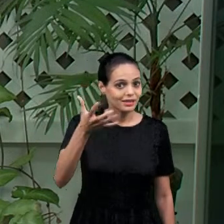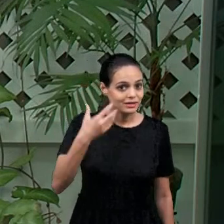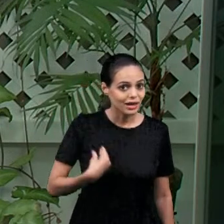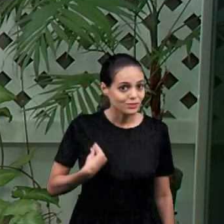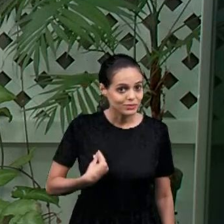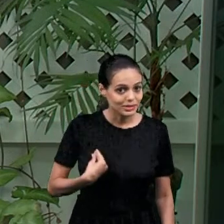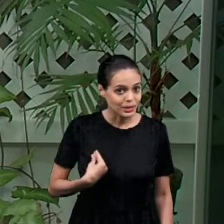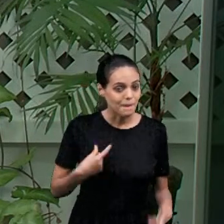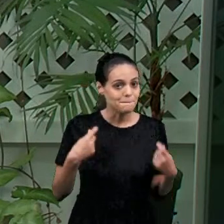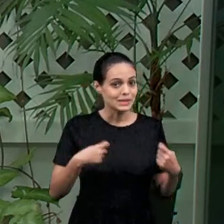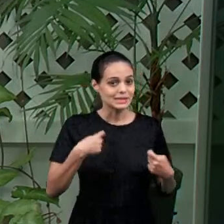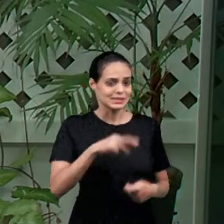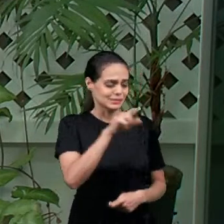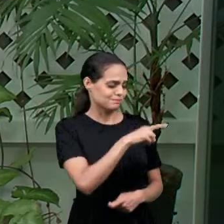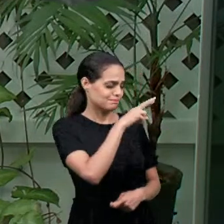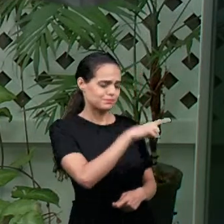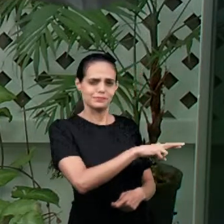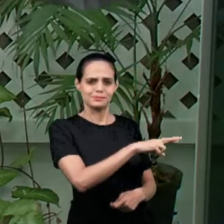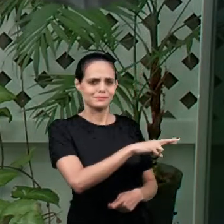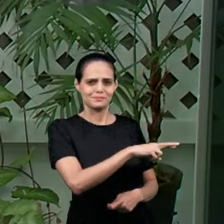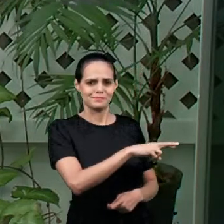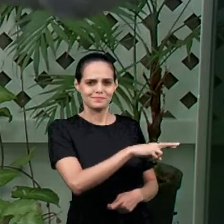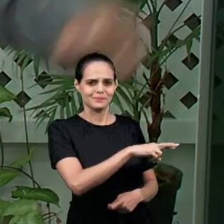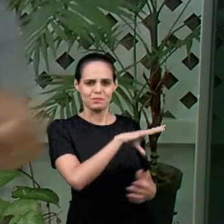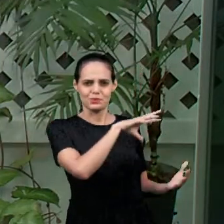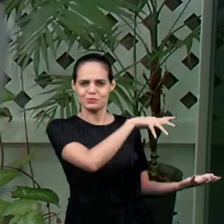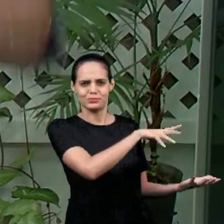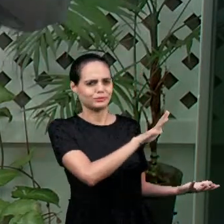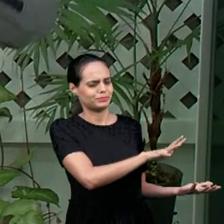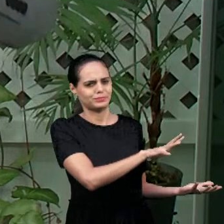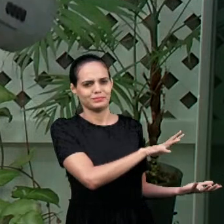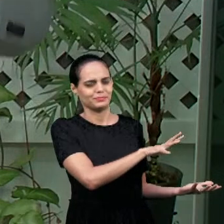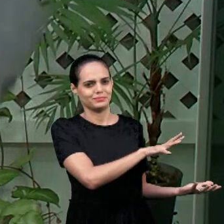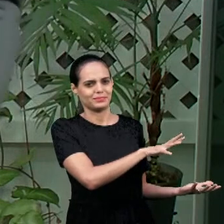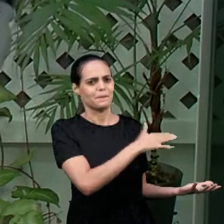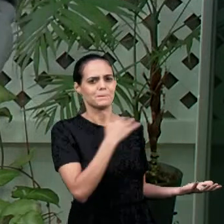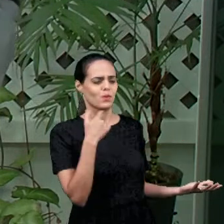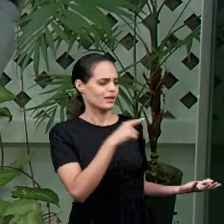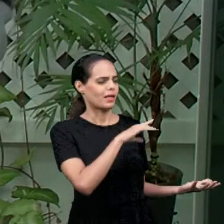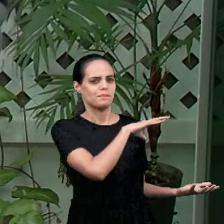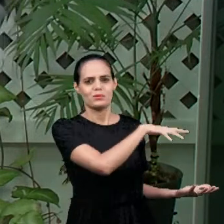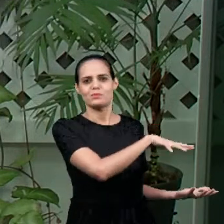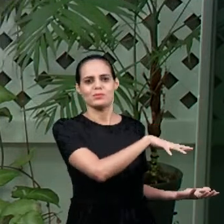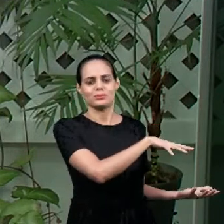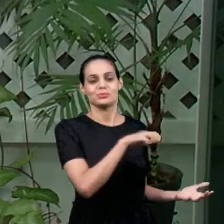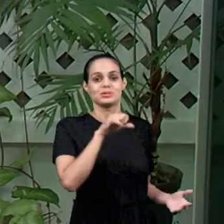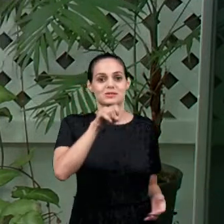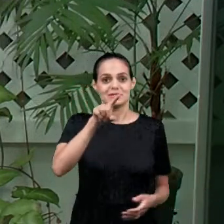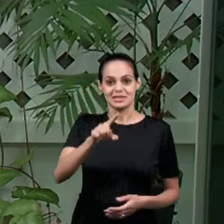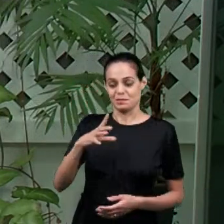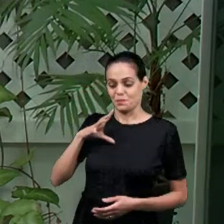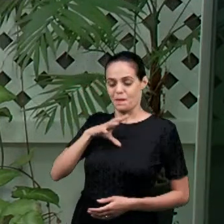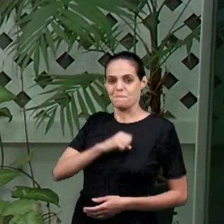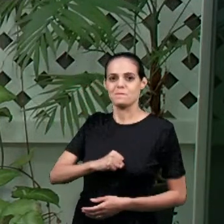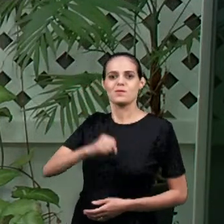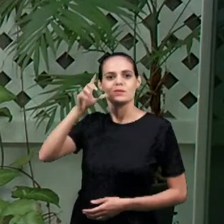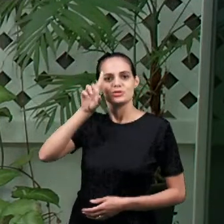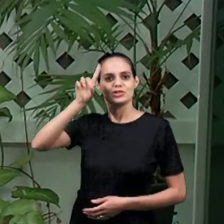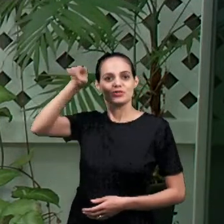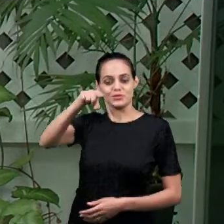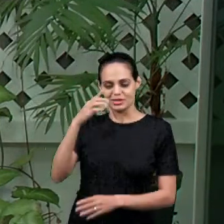perderá. E quem perder a sua vida, por amor de mim, achará. Que vale ao